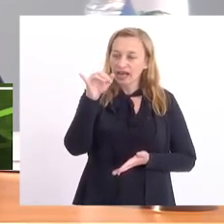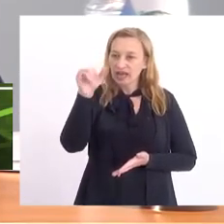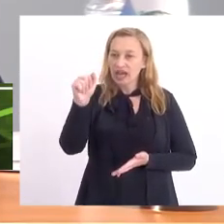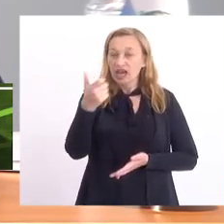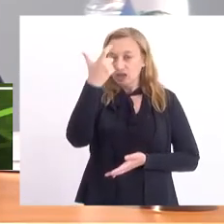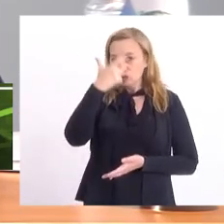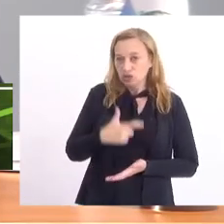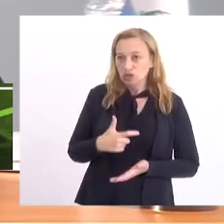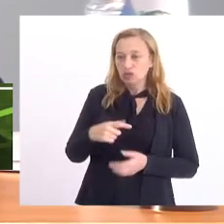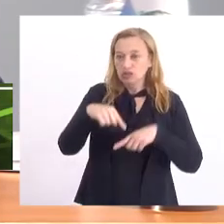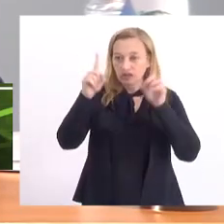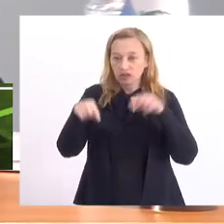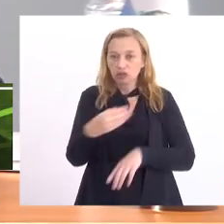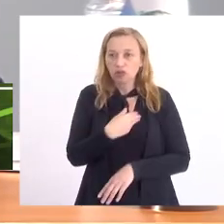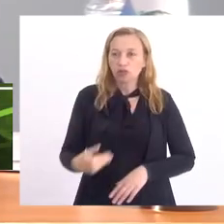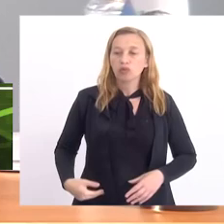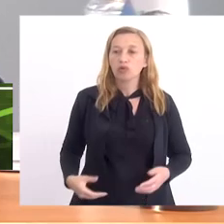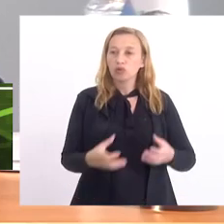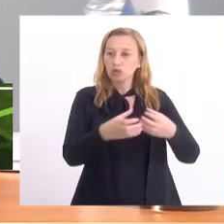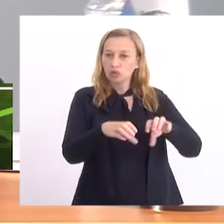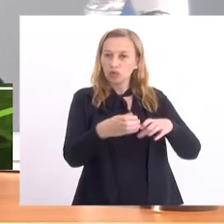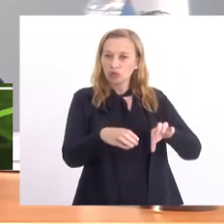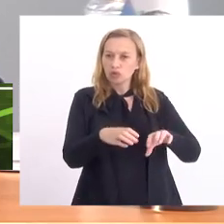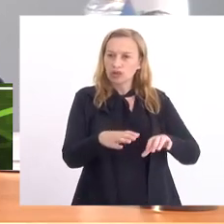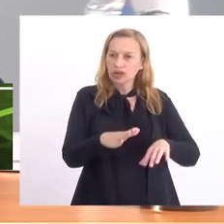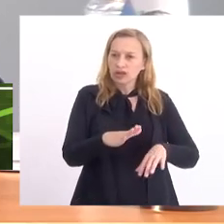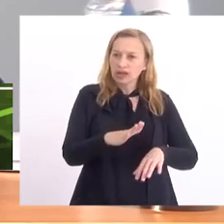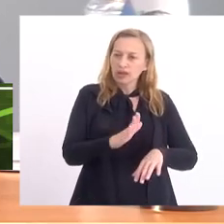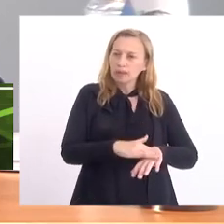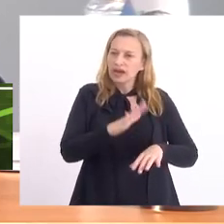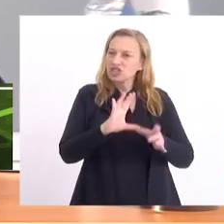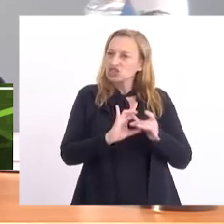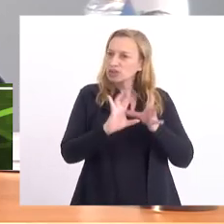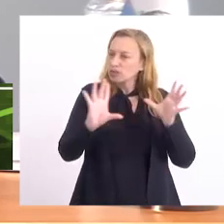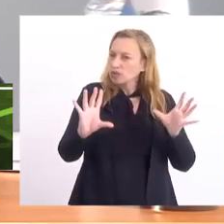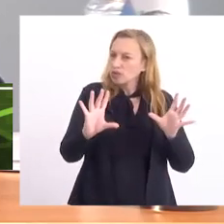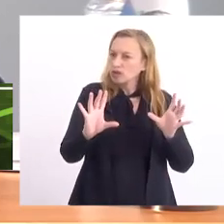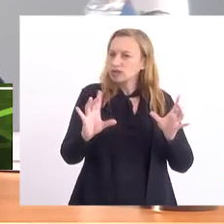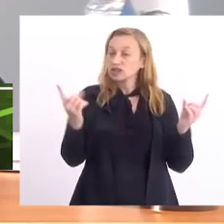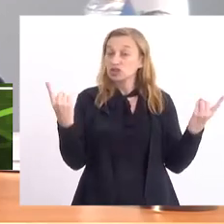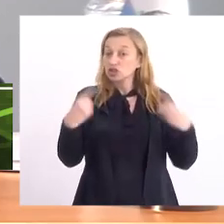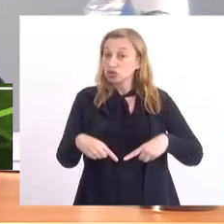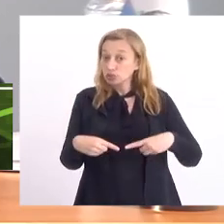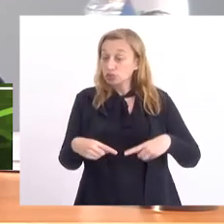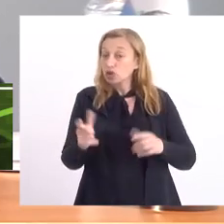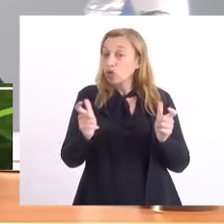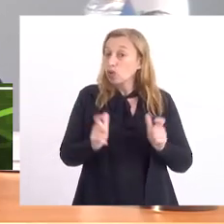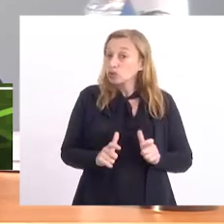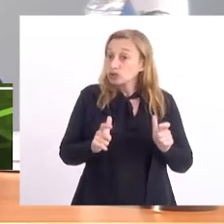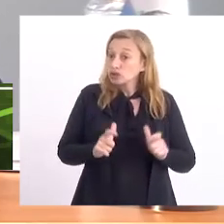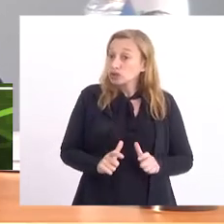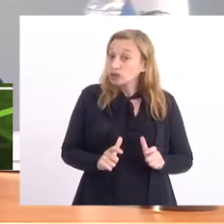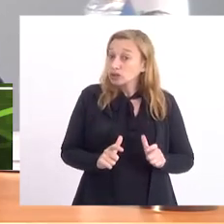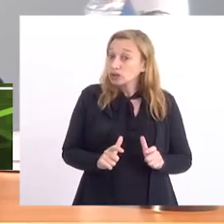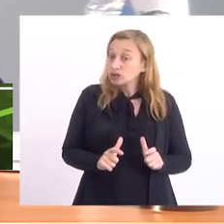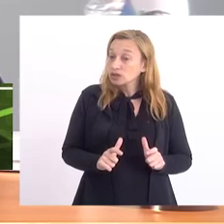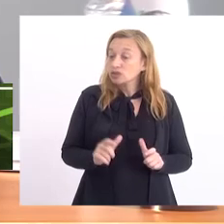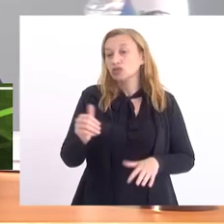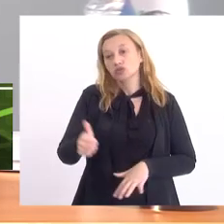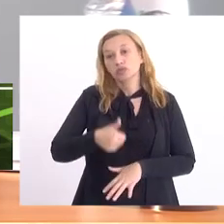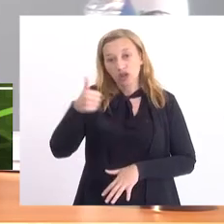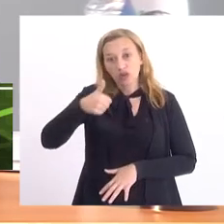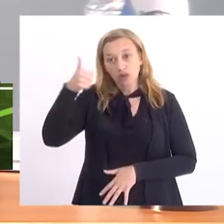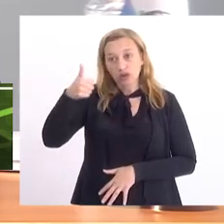sabem, né? E o concurso é a forma mais democrática de disputa, onde os